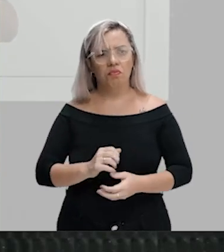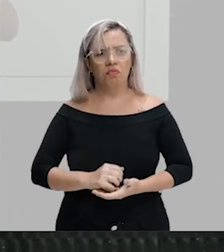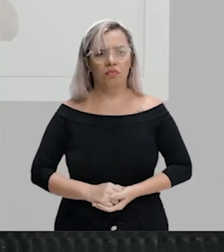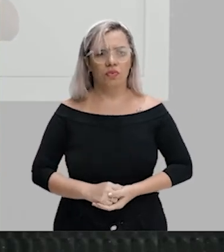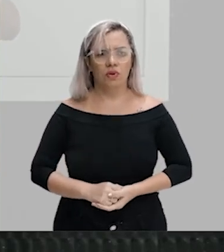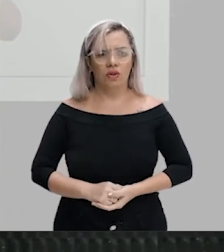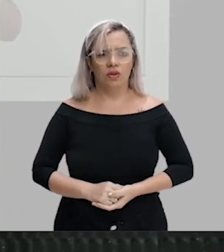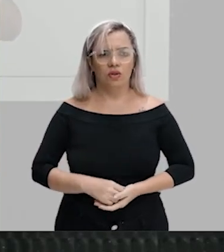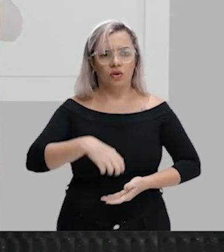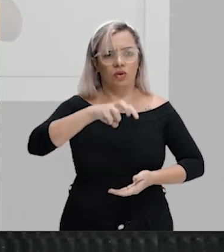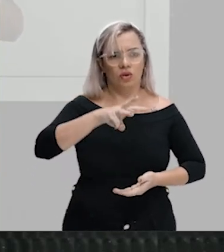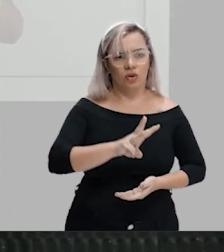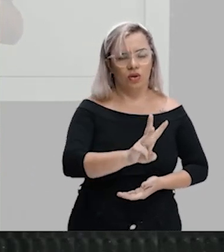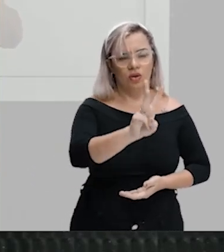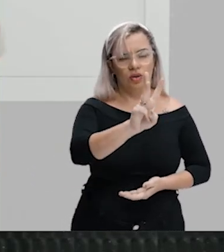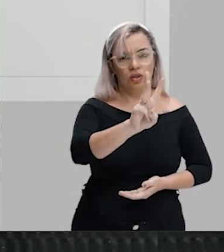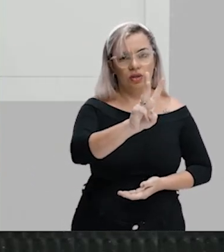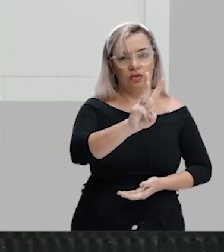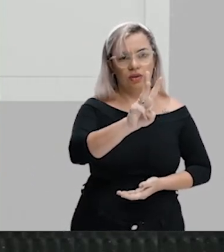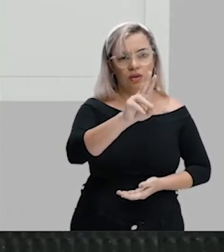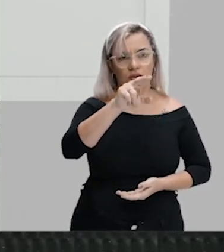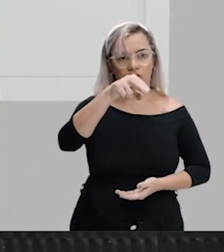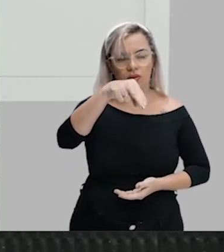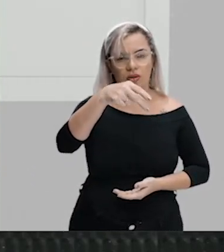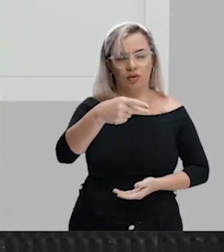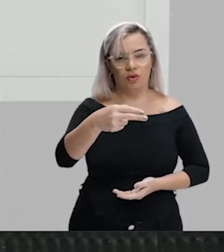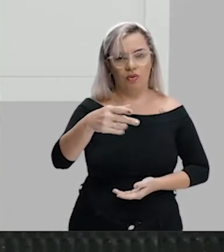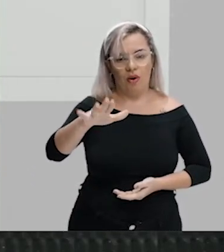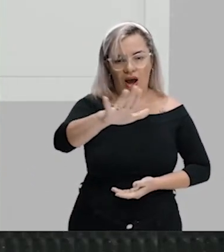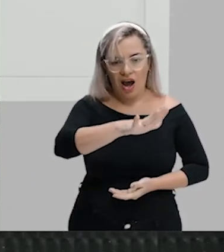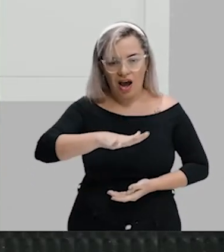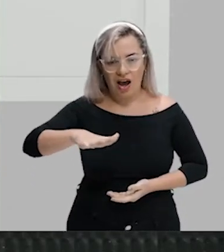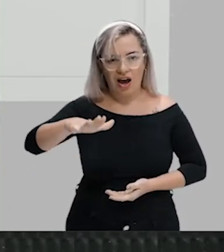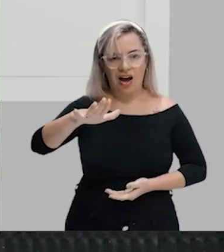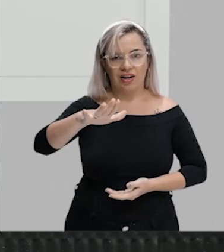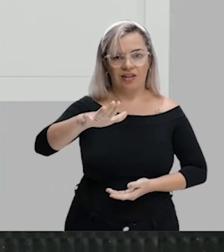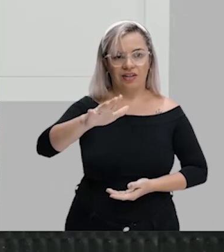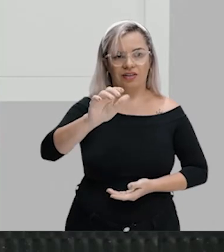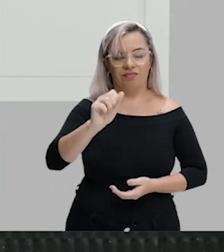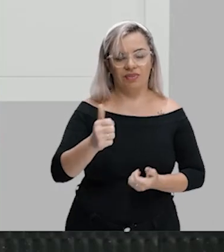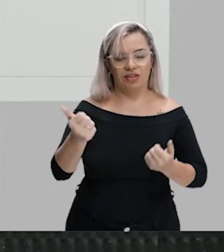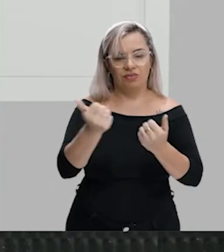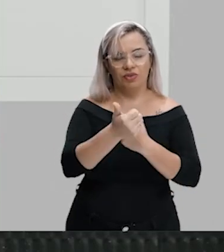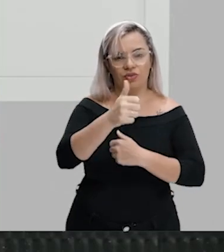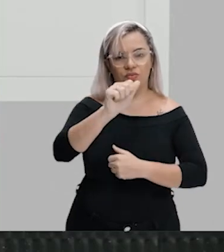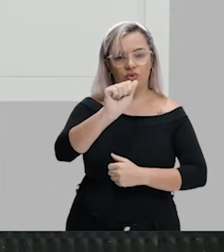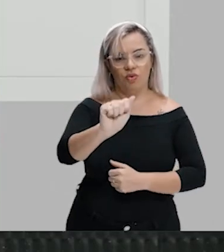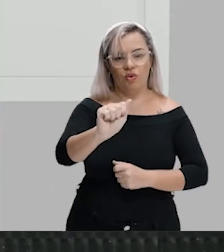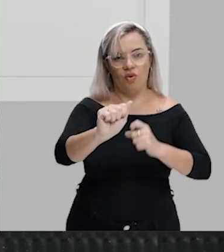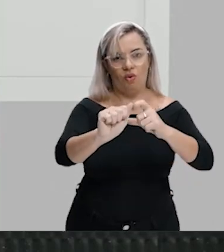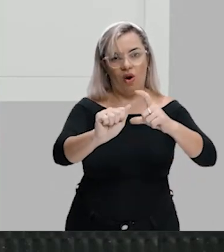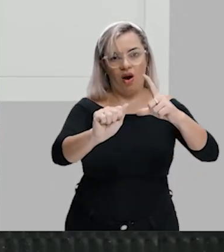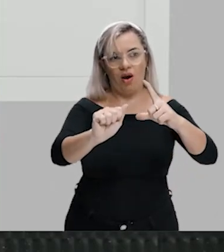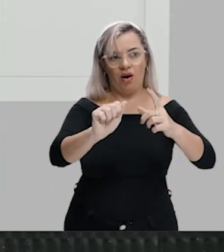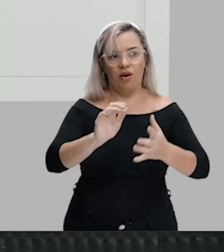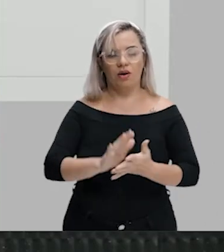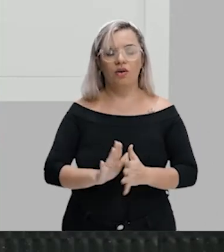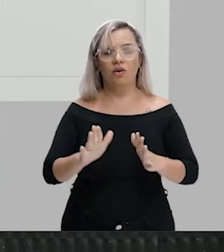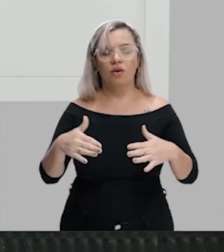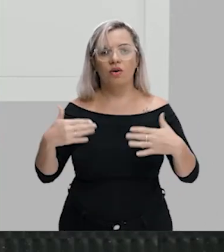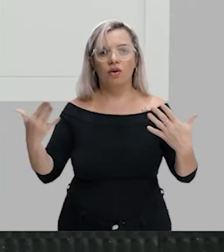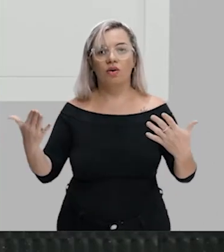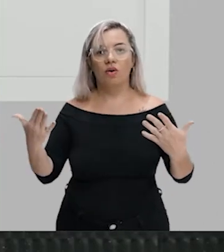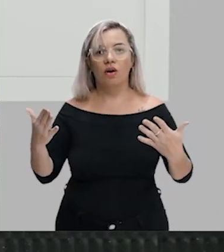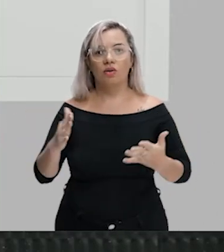é numericamente igual à área. No caso, a área aqui, certo? Vai ser a área